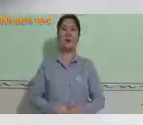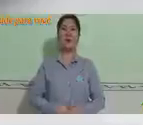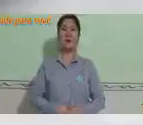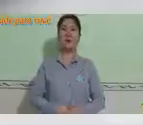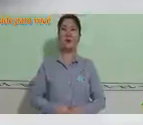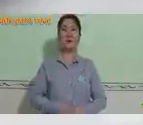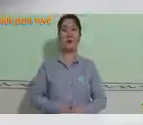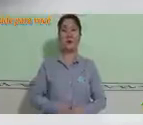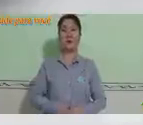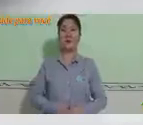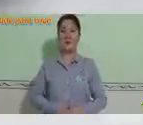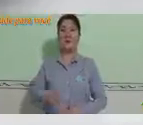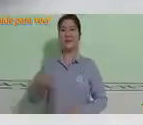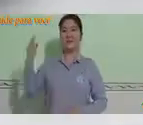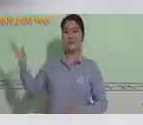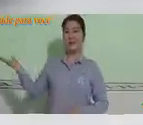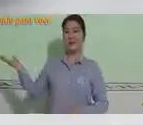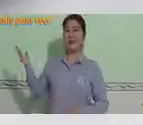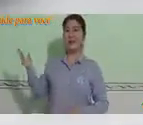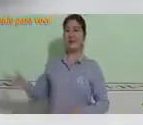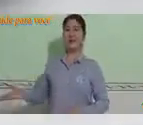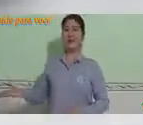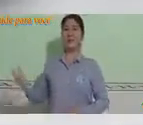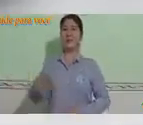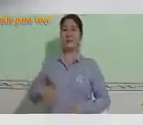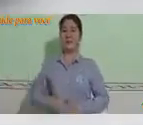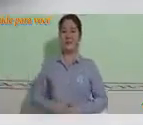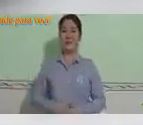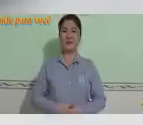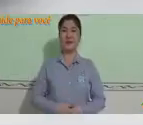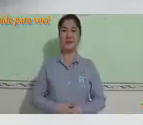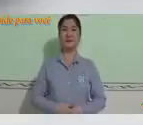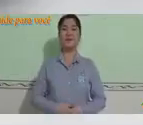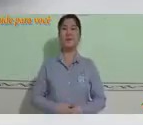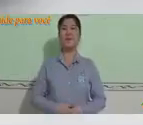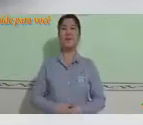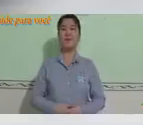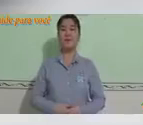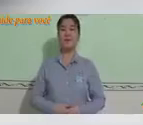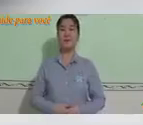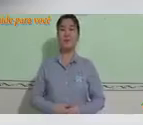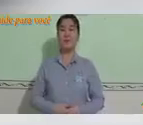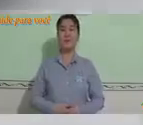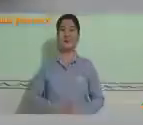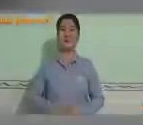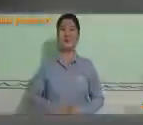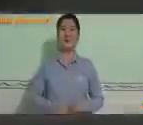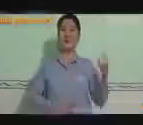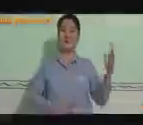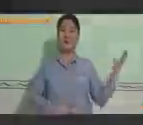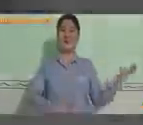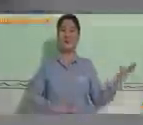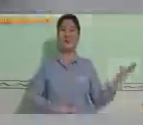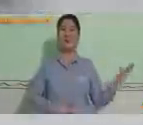dor no braço direito pode surgir por diversas causas, sendo que as mais comuns são pancadas ou lesões nas estruturas do